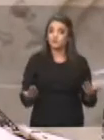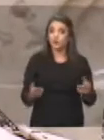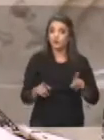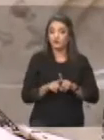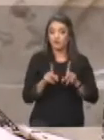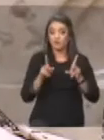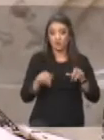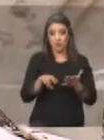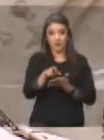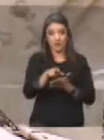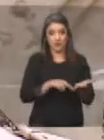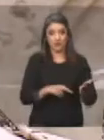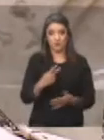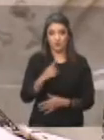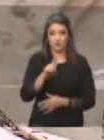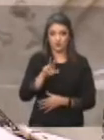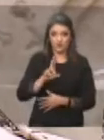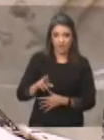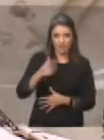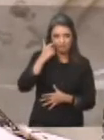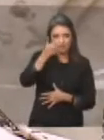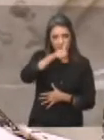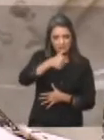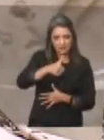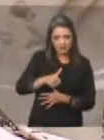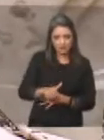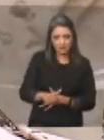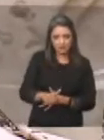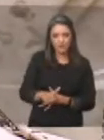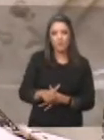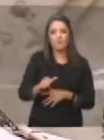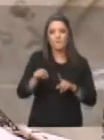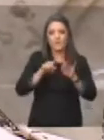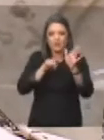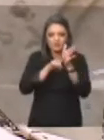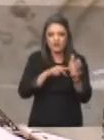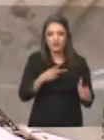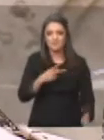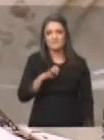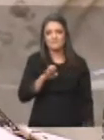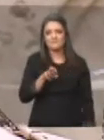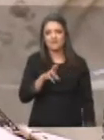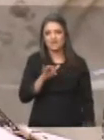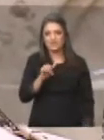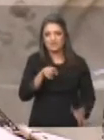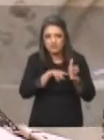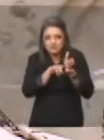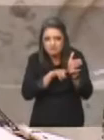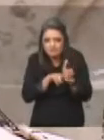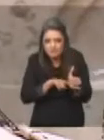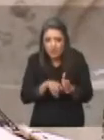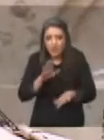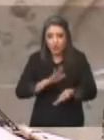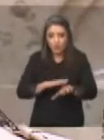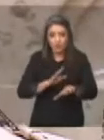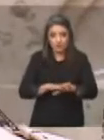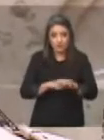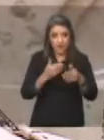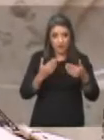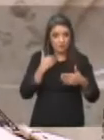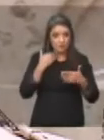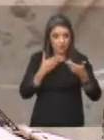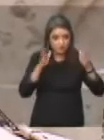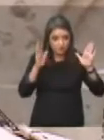de análise da PGR, da perícia feita na PGR, no período de quebra do sigilo, o total líquido